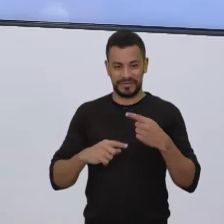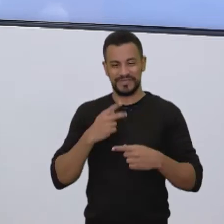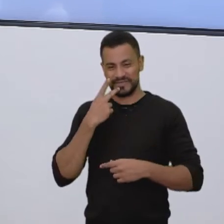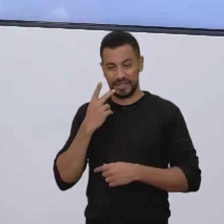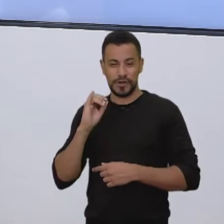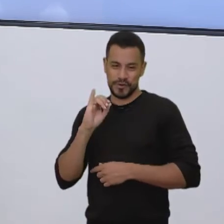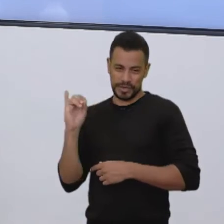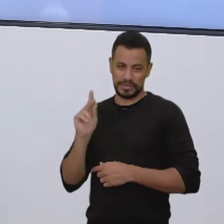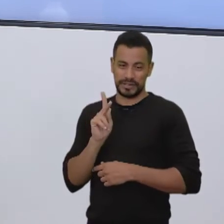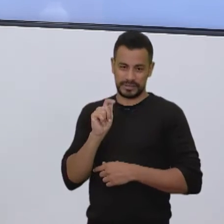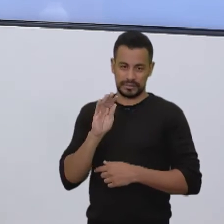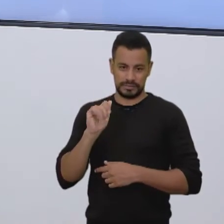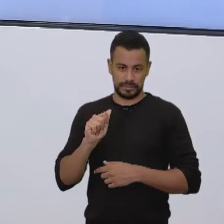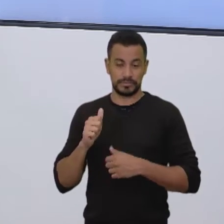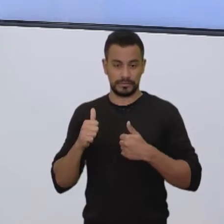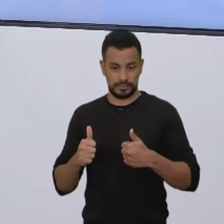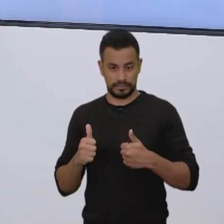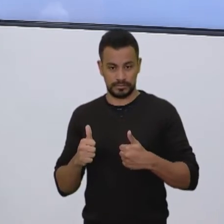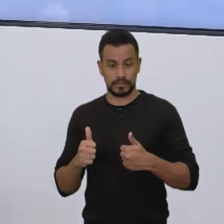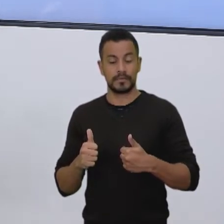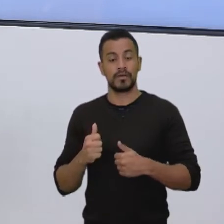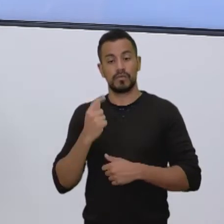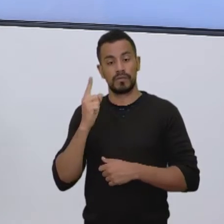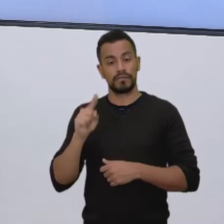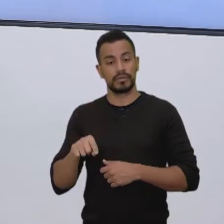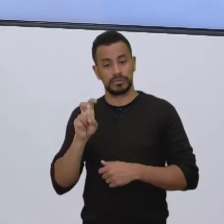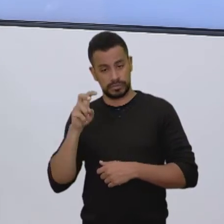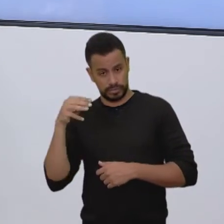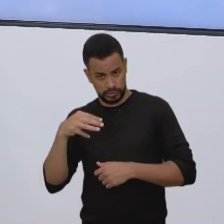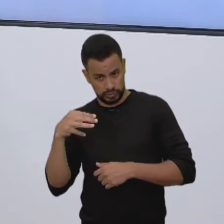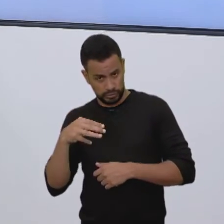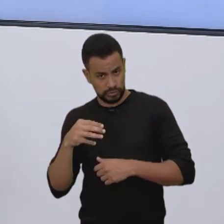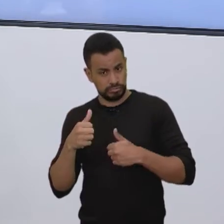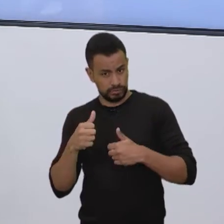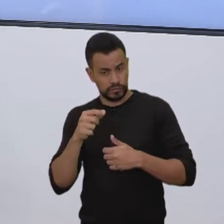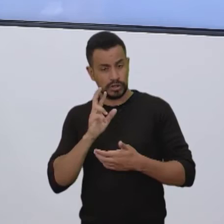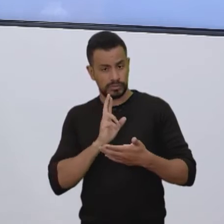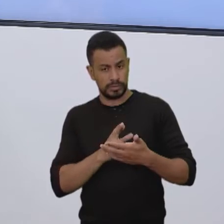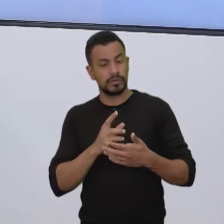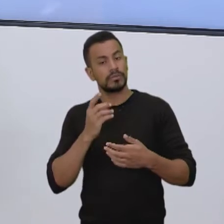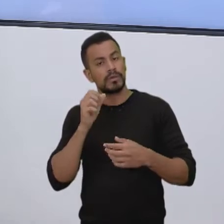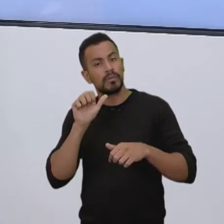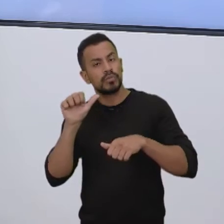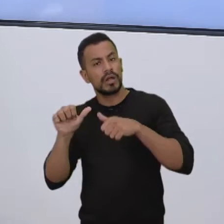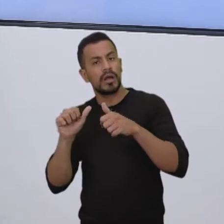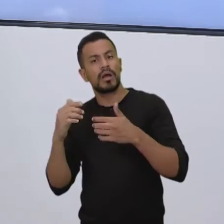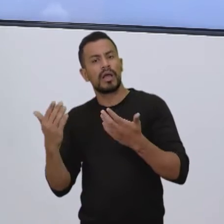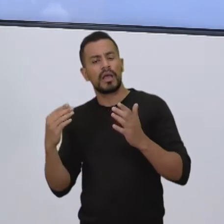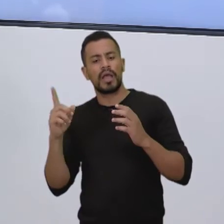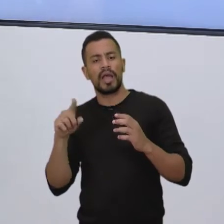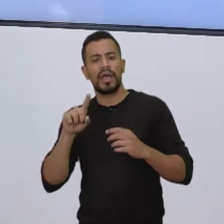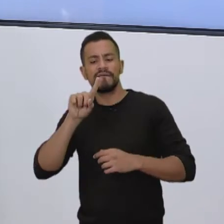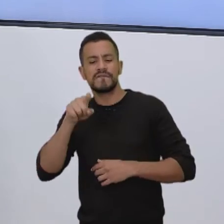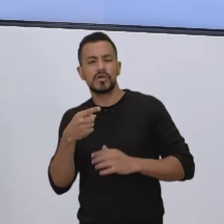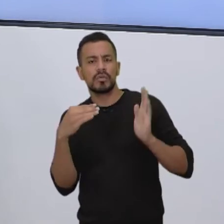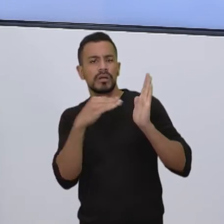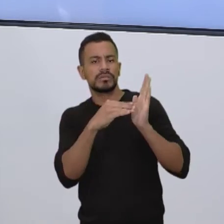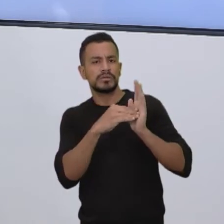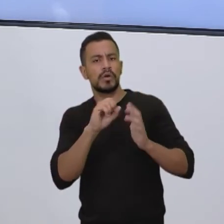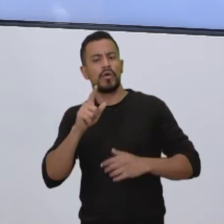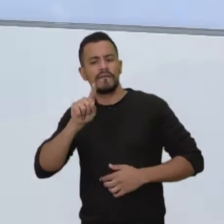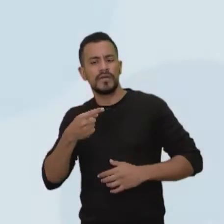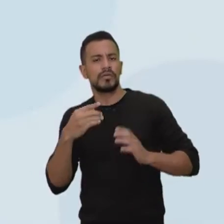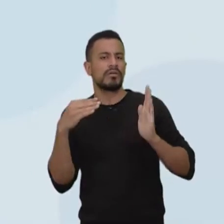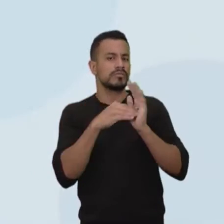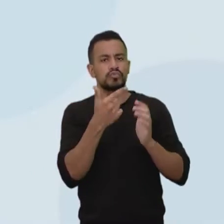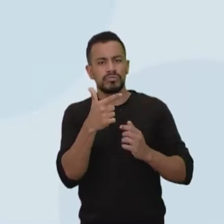bom? 1,5 minuto, quero saber qual é a alternativa e se puder, transforma para mim aí ou num decimal exato ou numa dízima. Já voltamos, boa